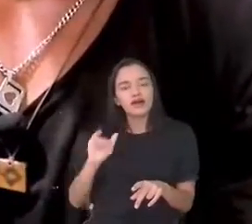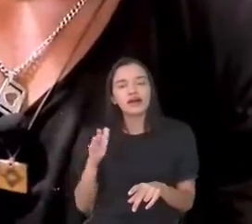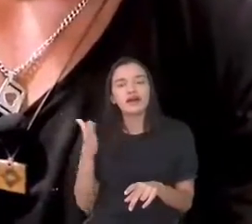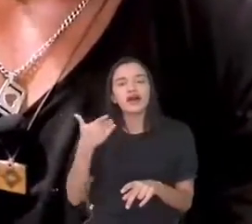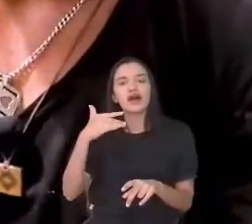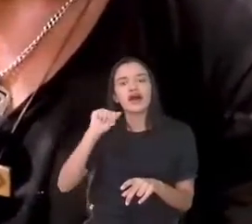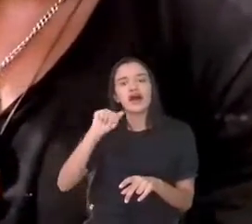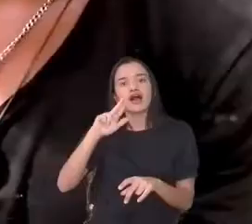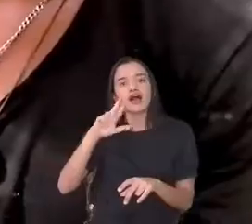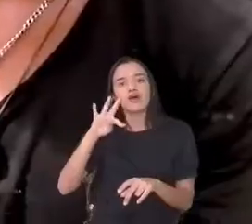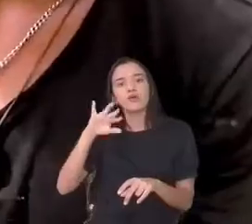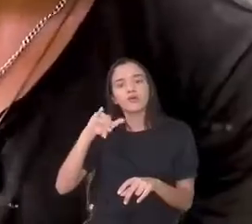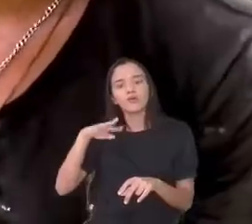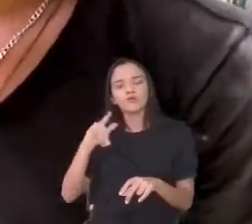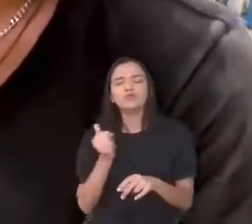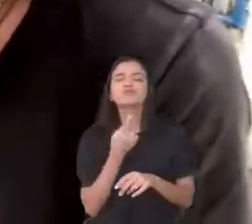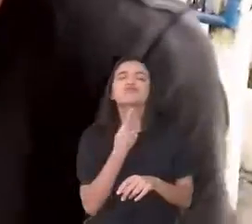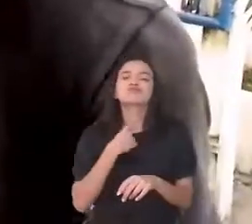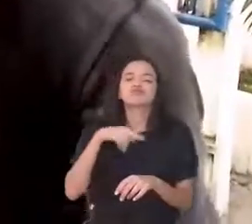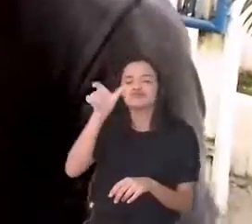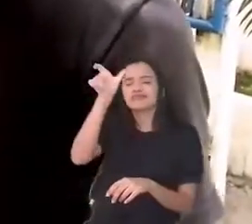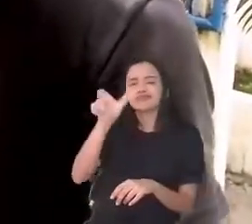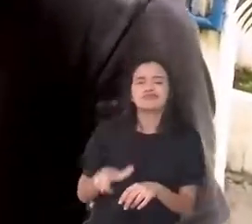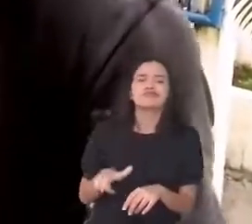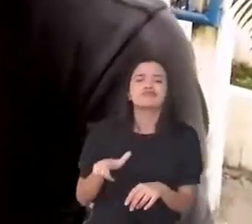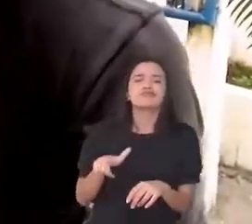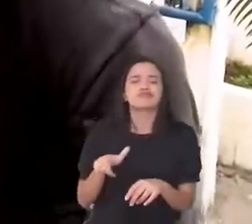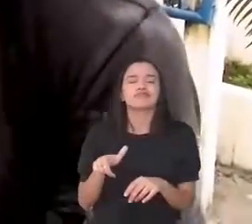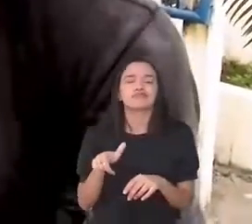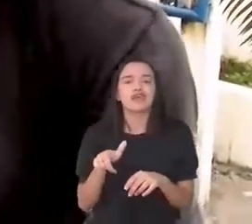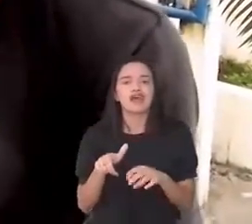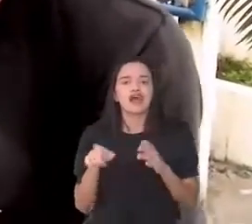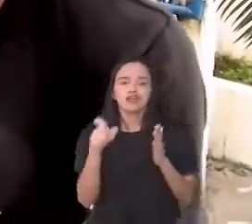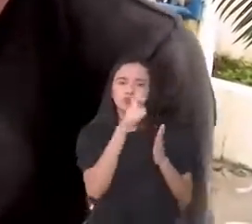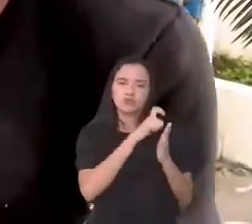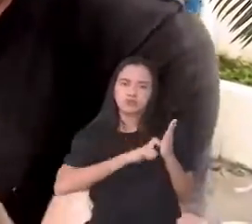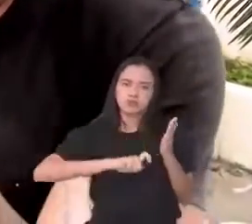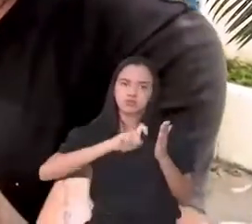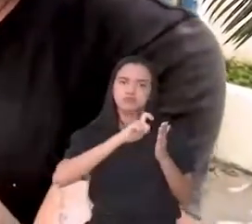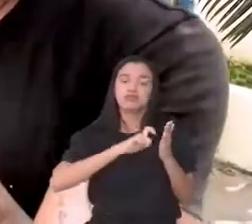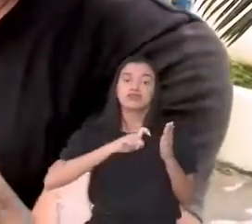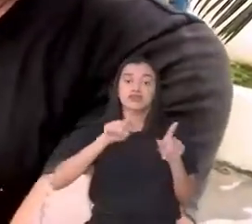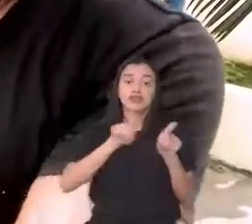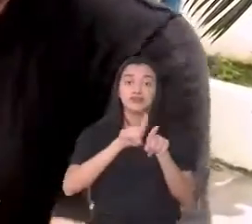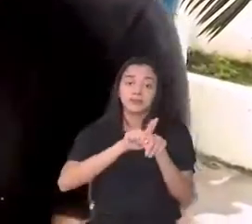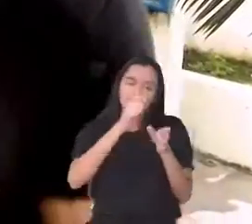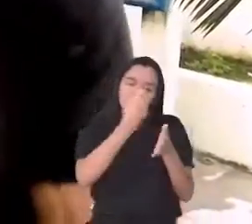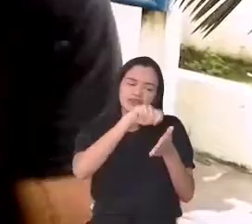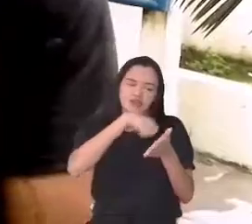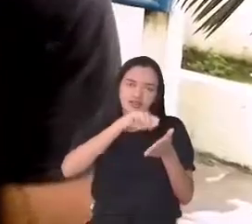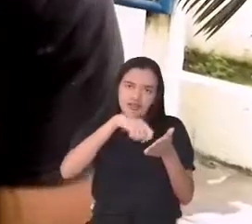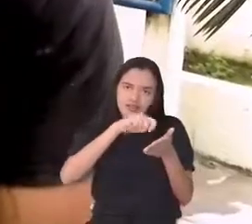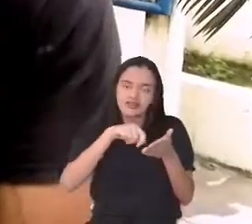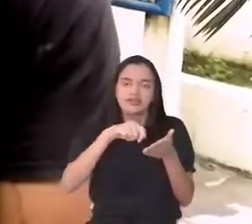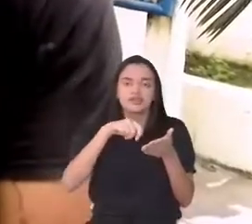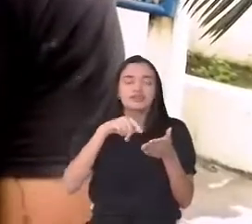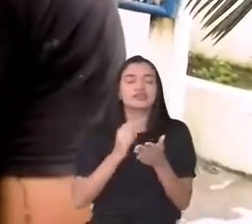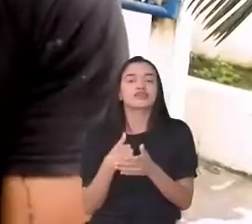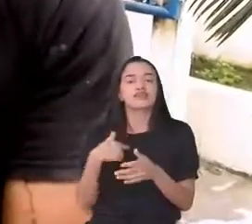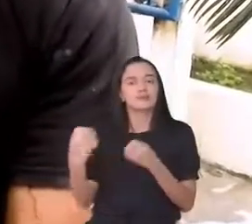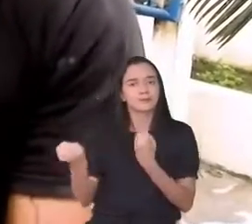que ele despertou em mim o desejo de fazer escritas caligráficas, que me estimulou a fazer o que eu